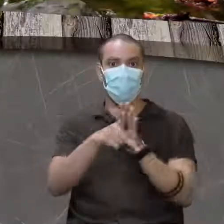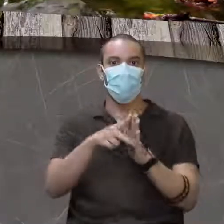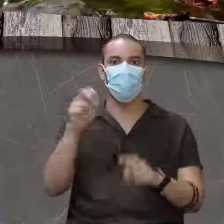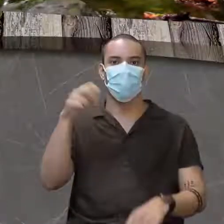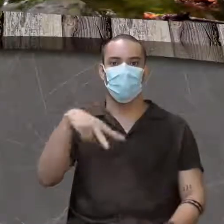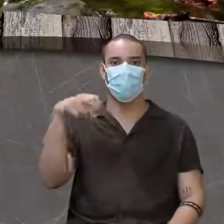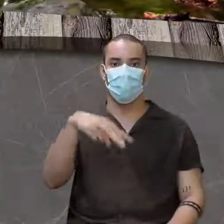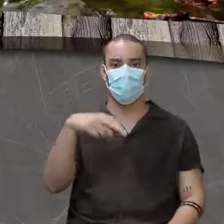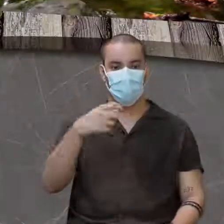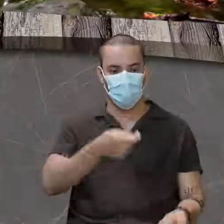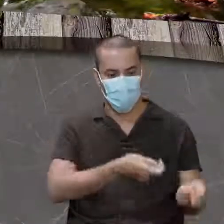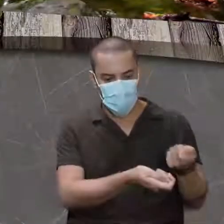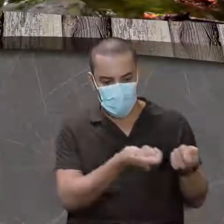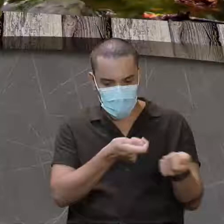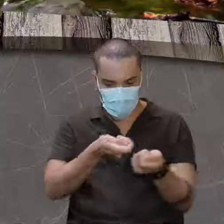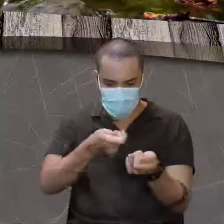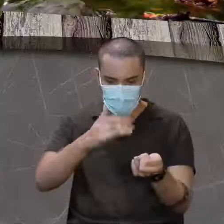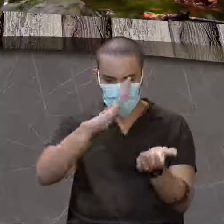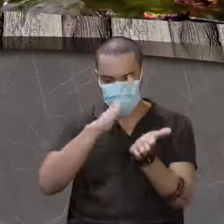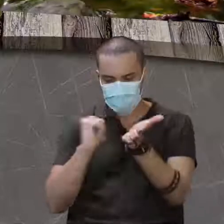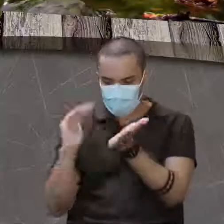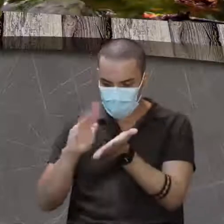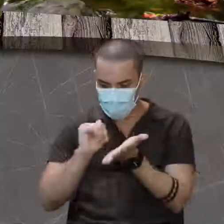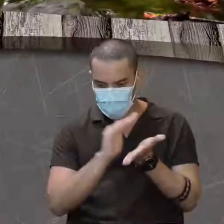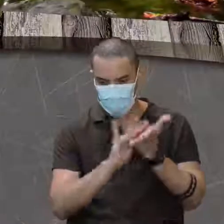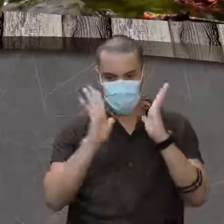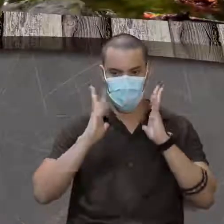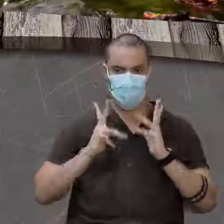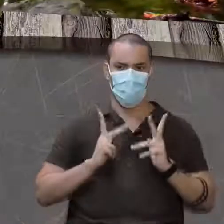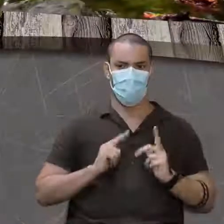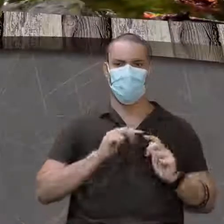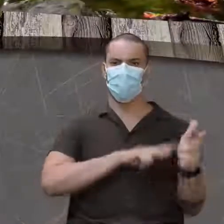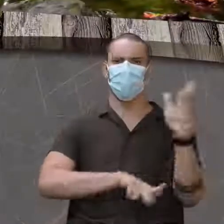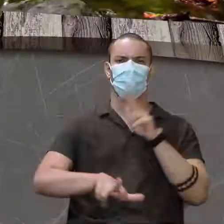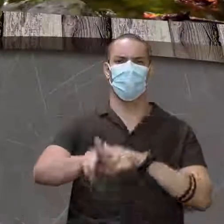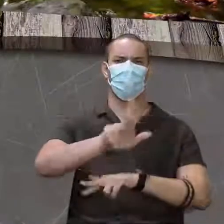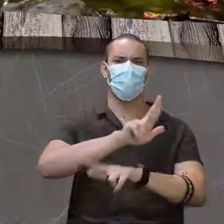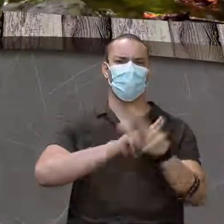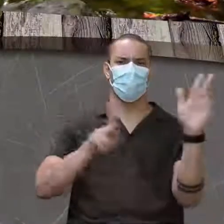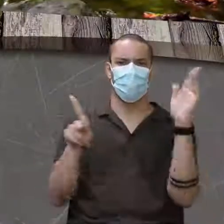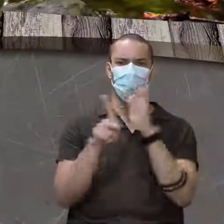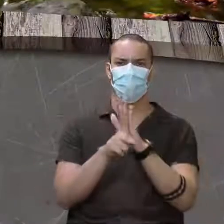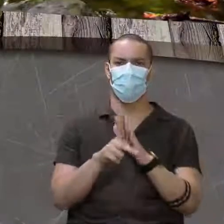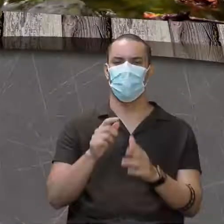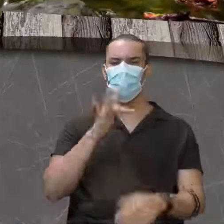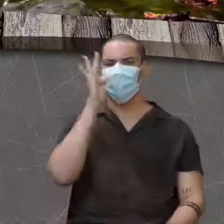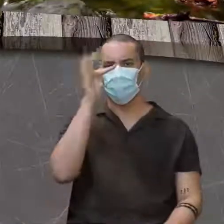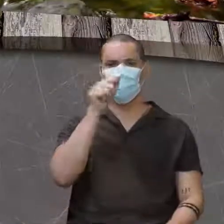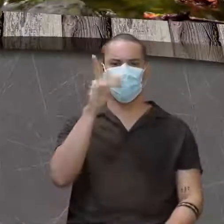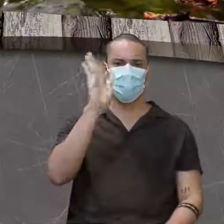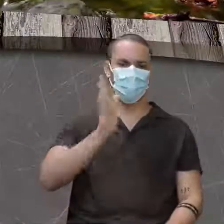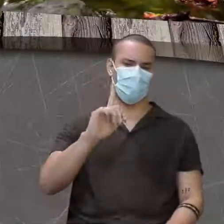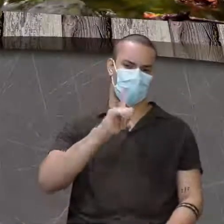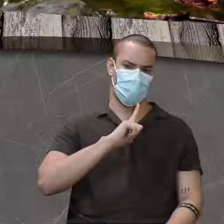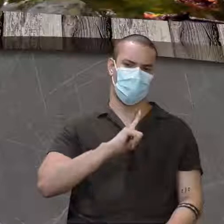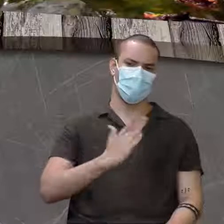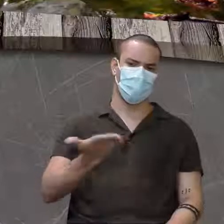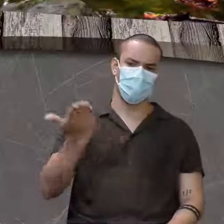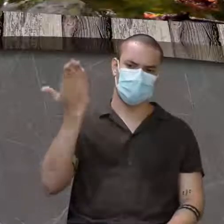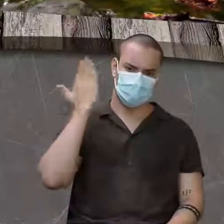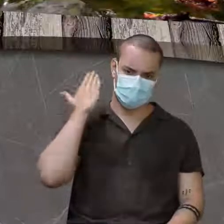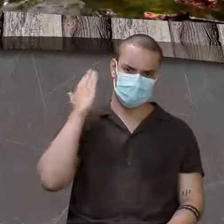né? Dentro dessas culturas, diferentes plantações que você teve ali no seu ambiente, não é